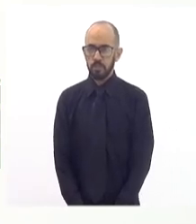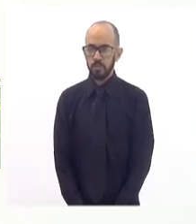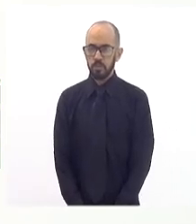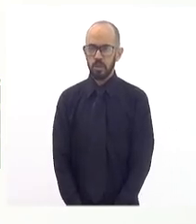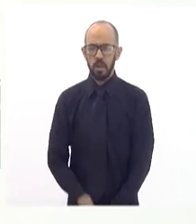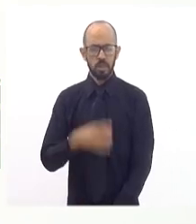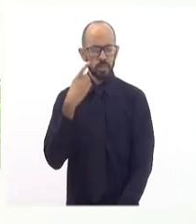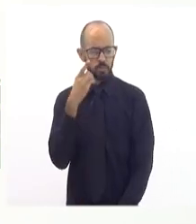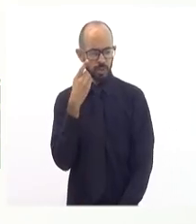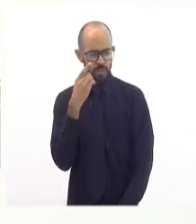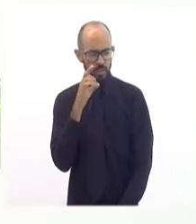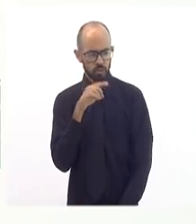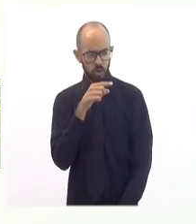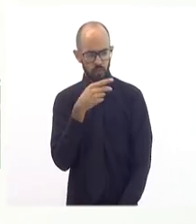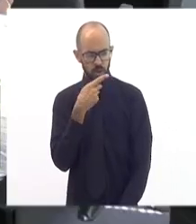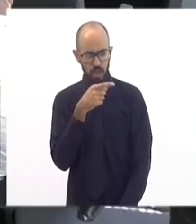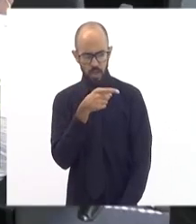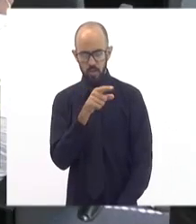a